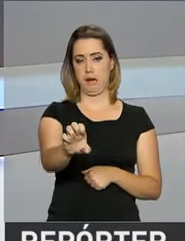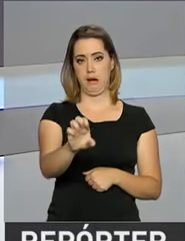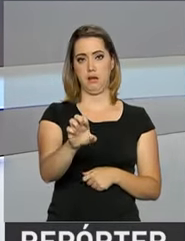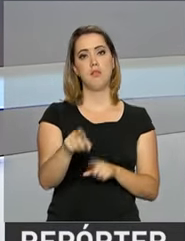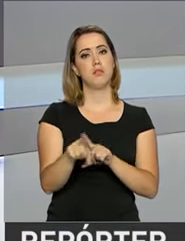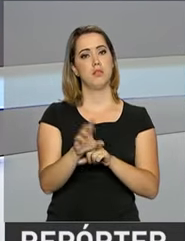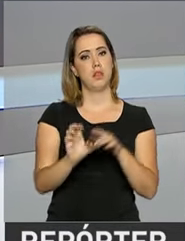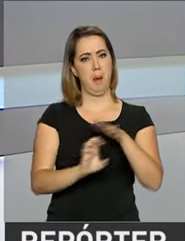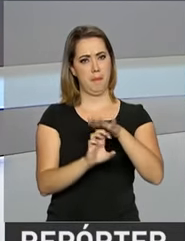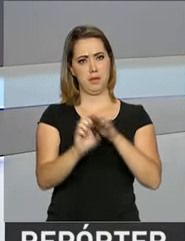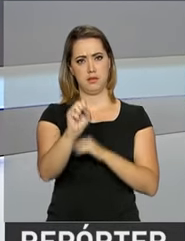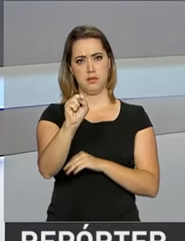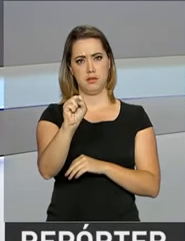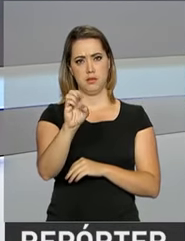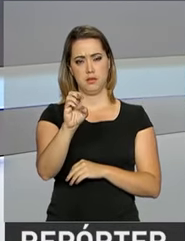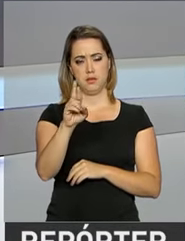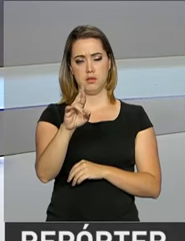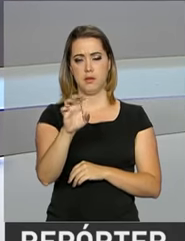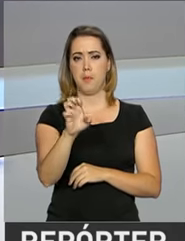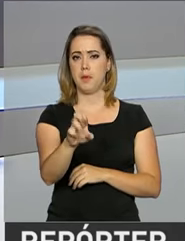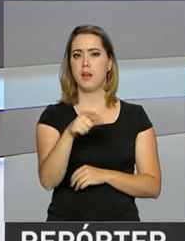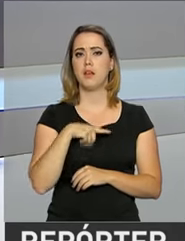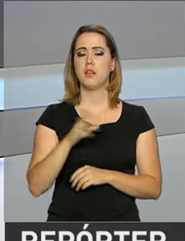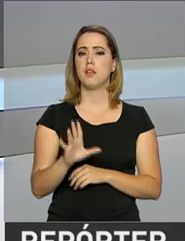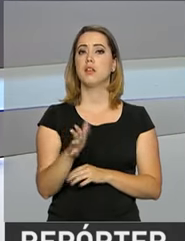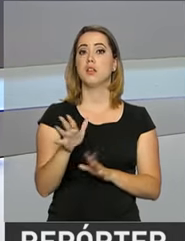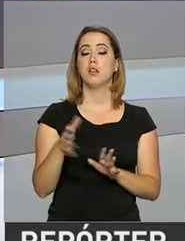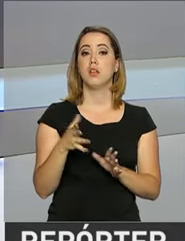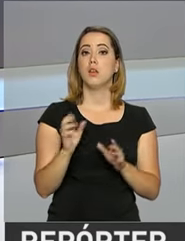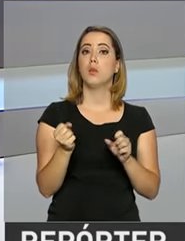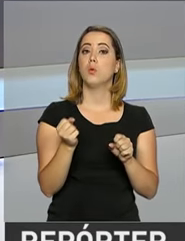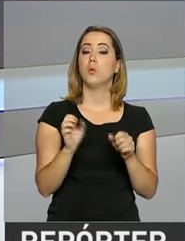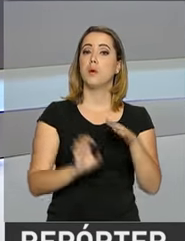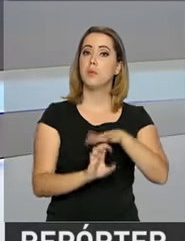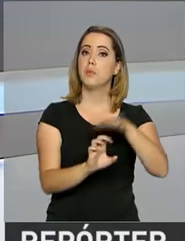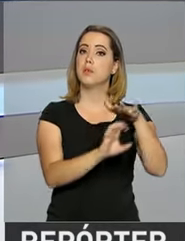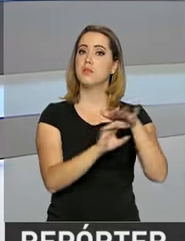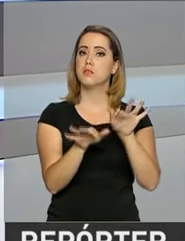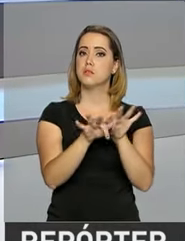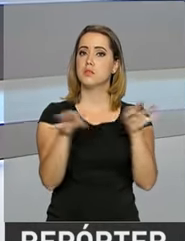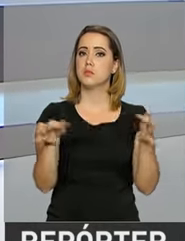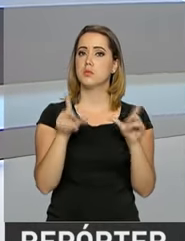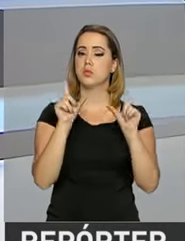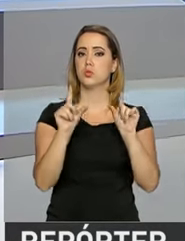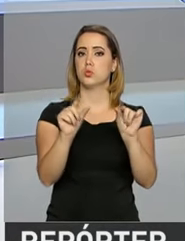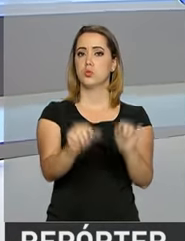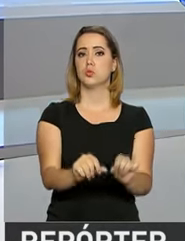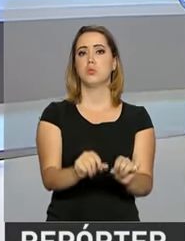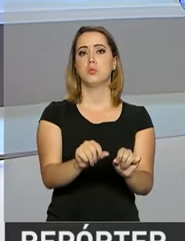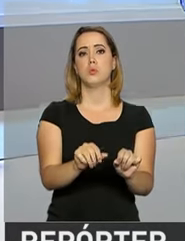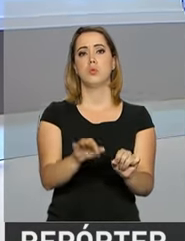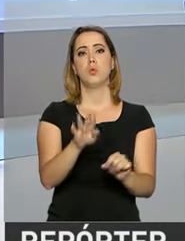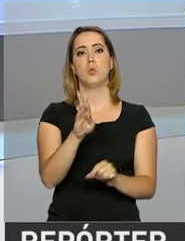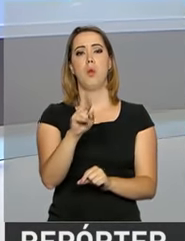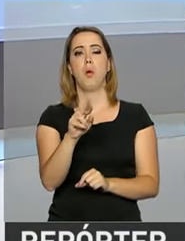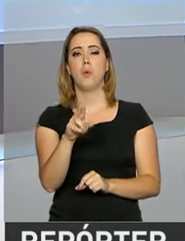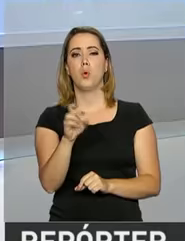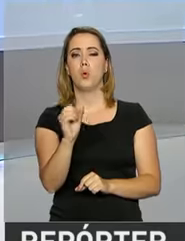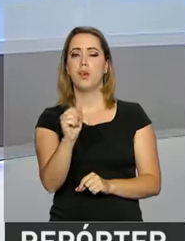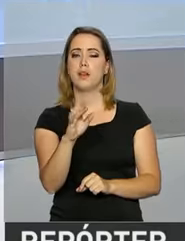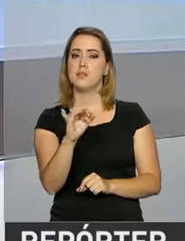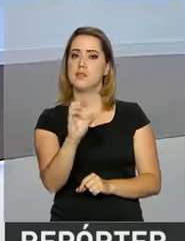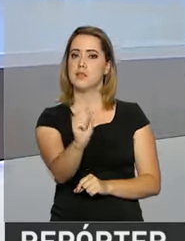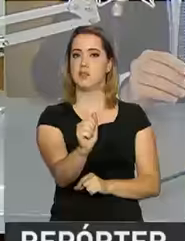vai falar sobre o empreender mais simples uma parceria com o Governo Federal para reduzir a burocracia vamos acompanhar um trecho da